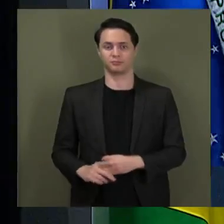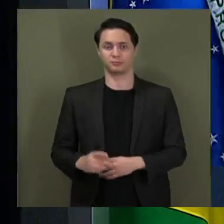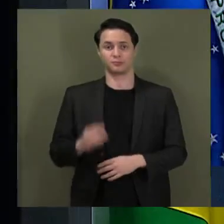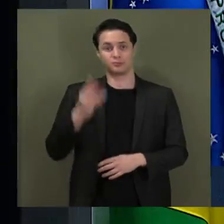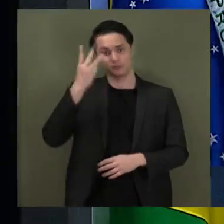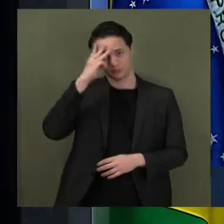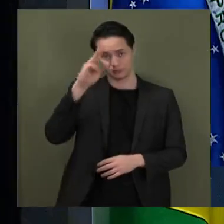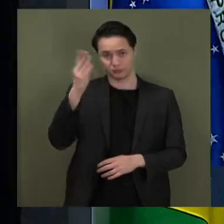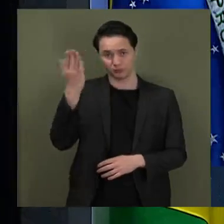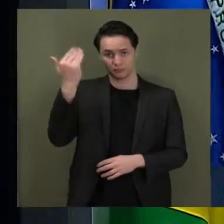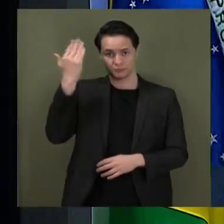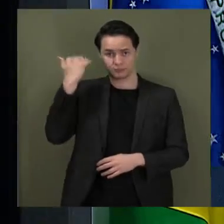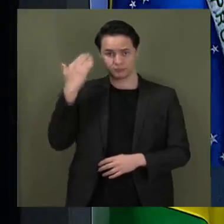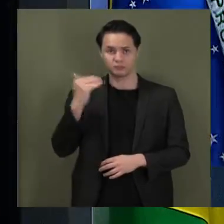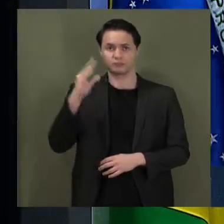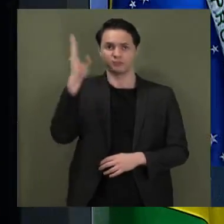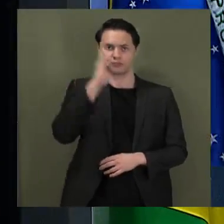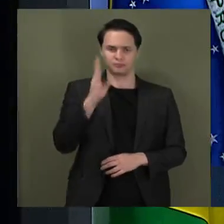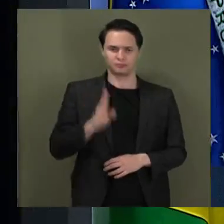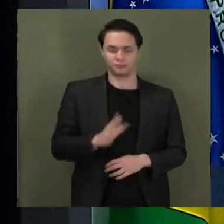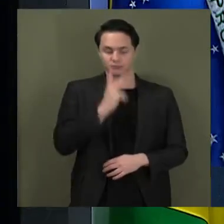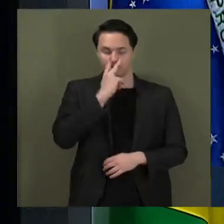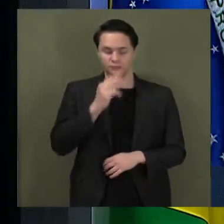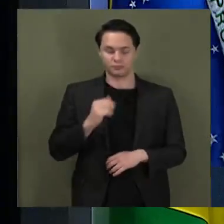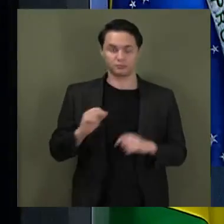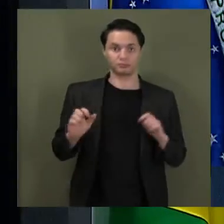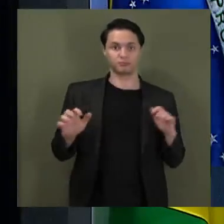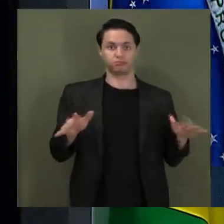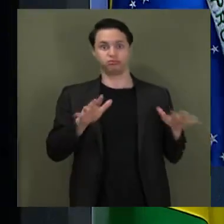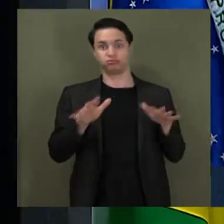dias, o Brasil foi sacudido